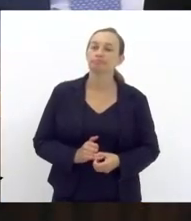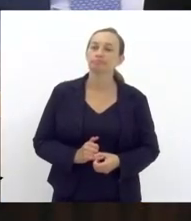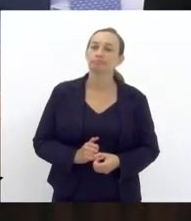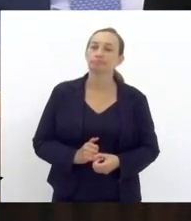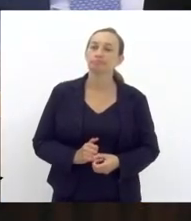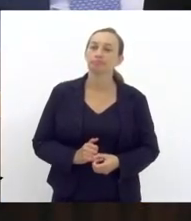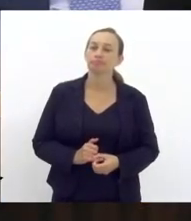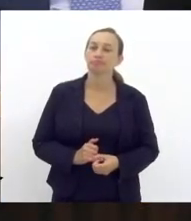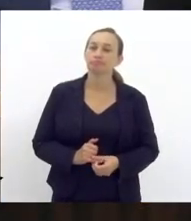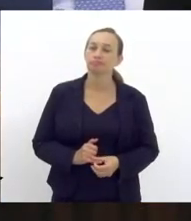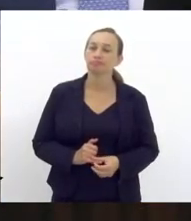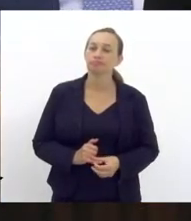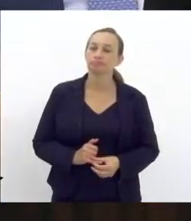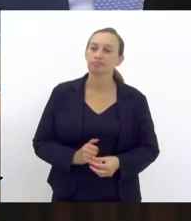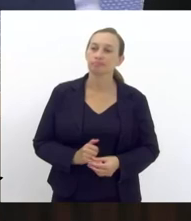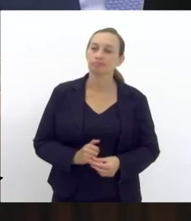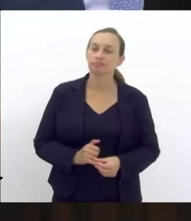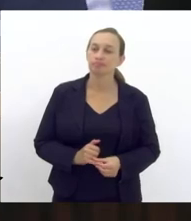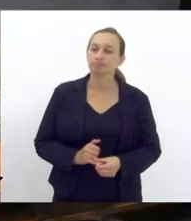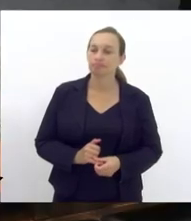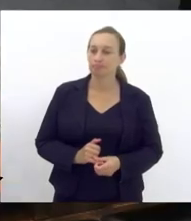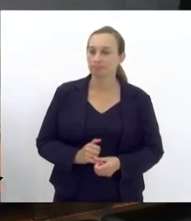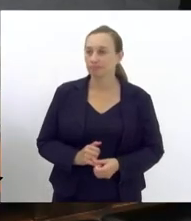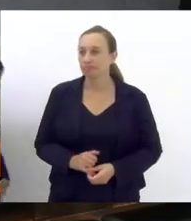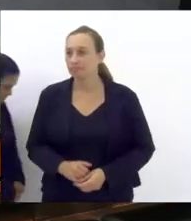Marina do MST